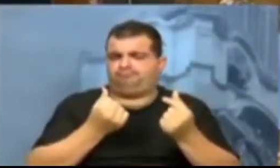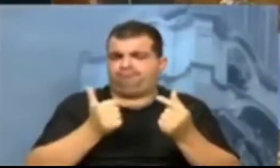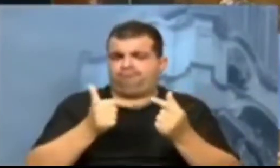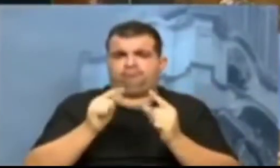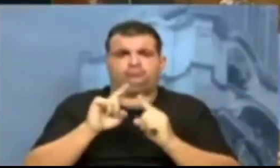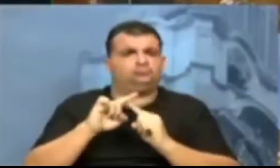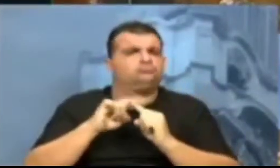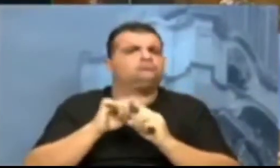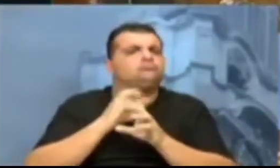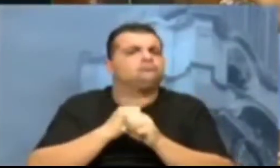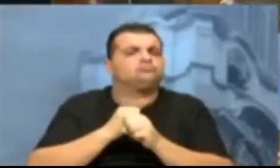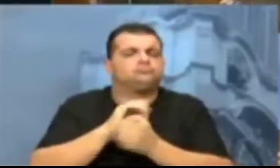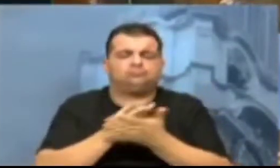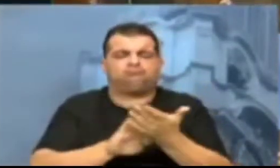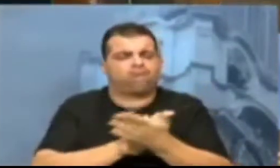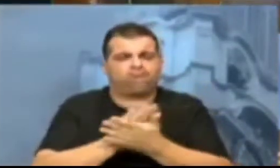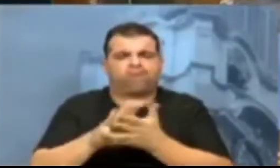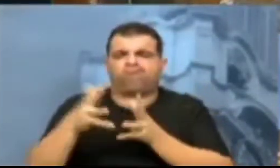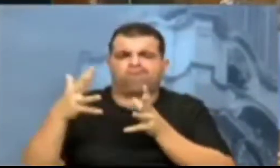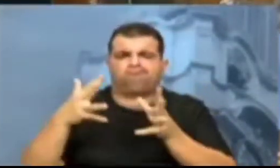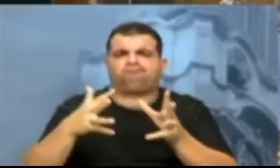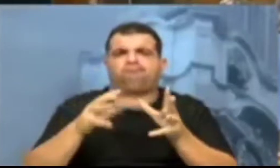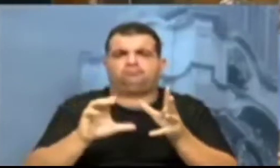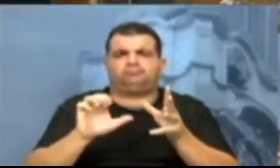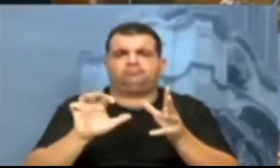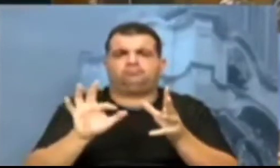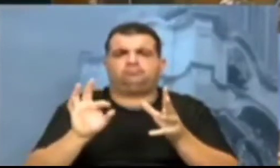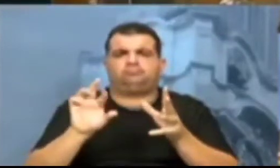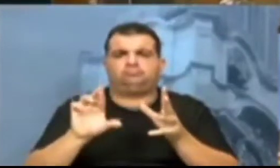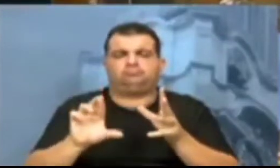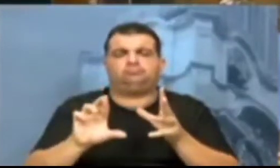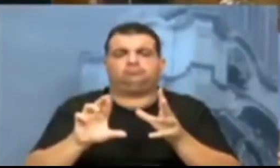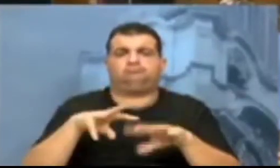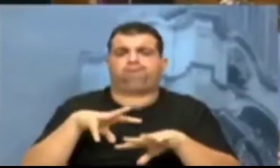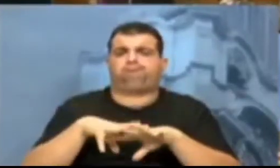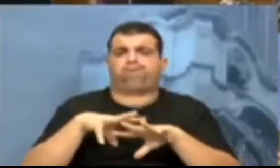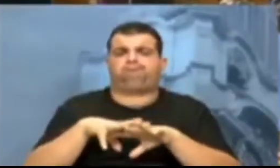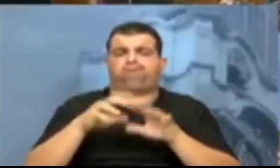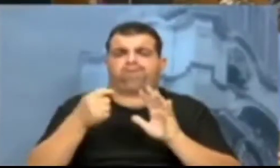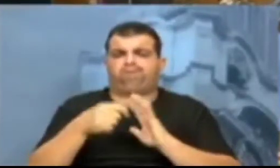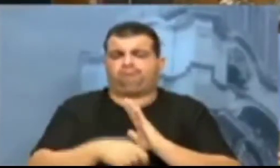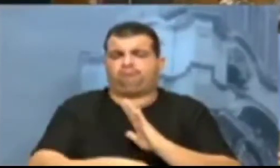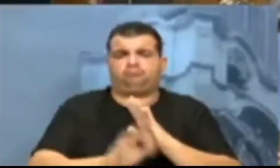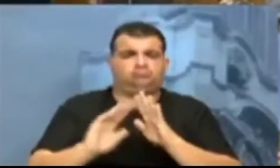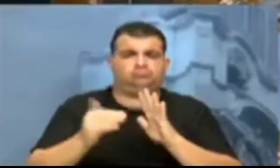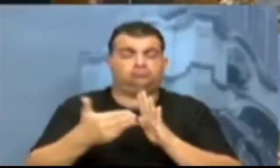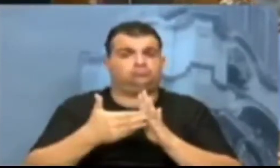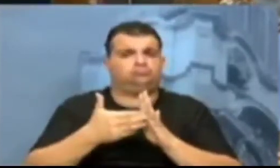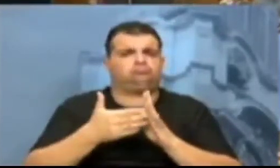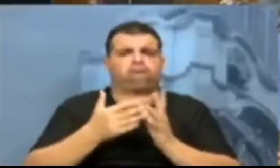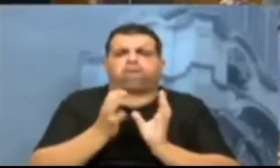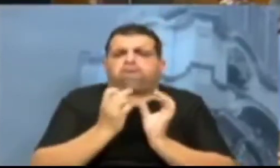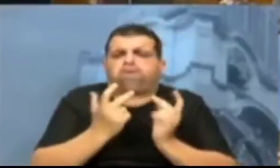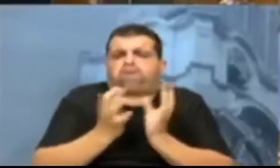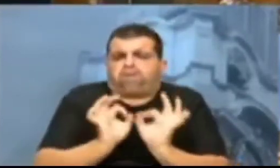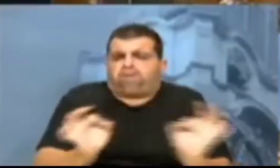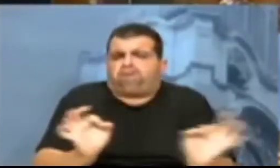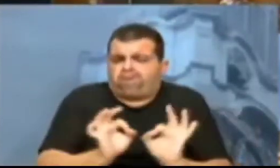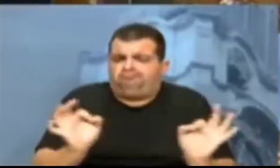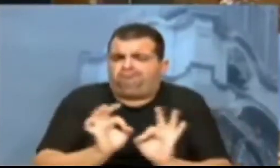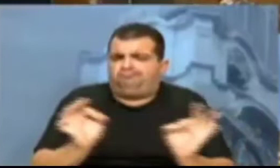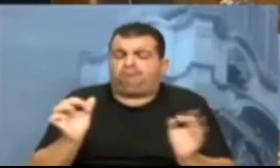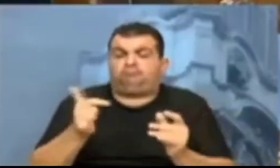de cálculo, porque chegou na CEFOR uma planilha totalmente superficial,